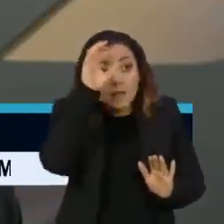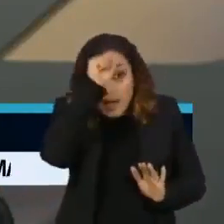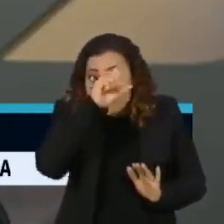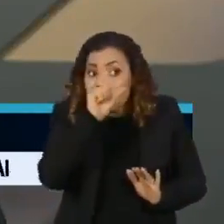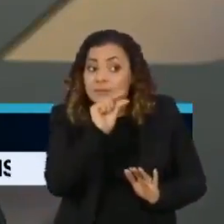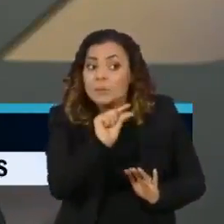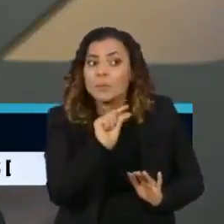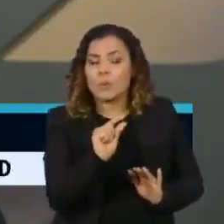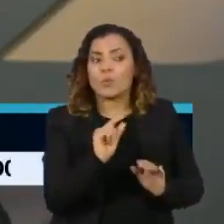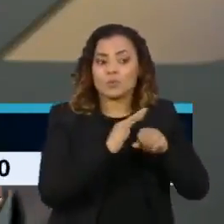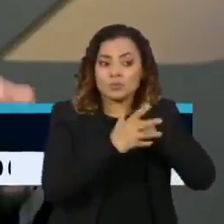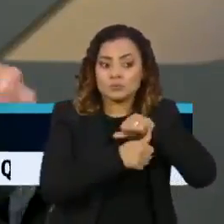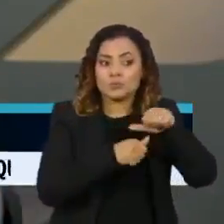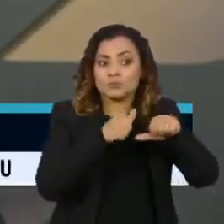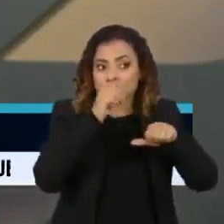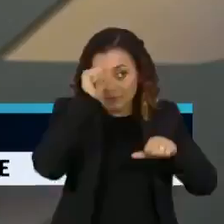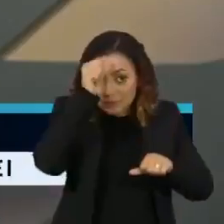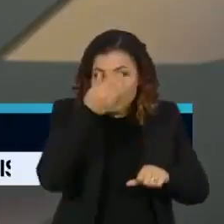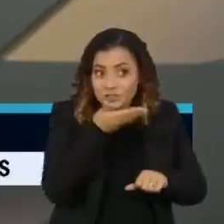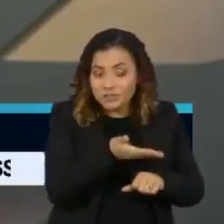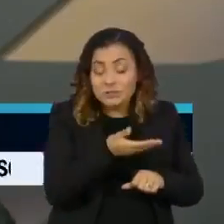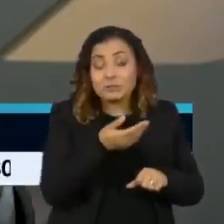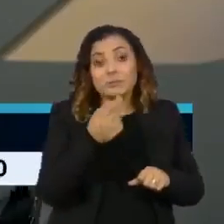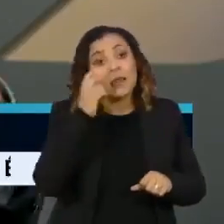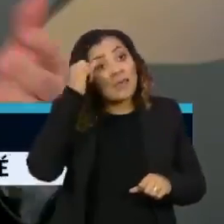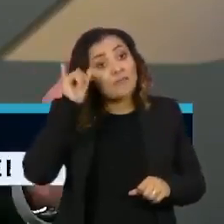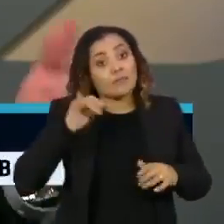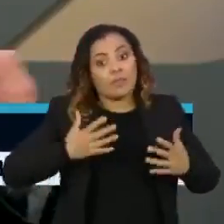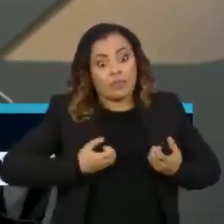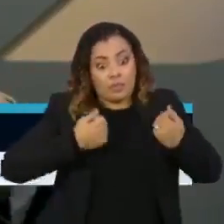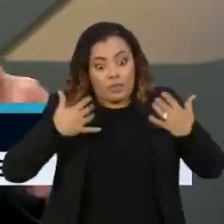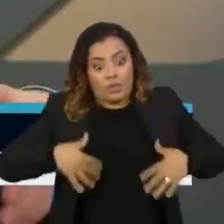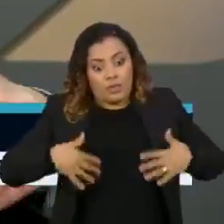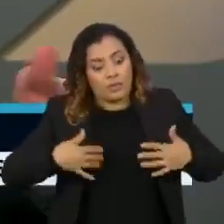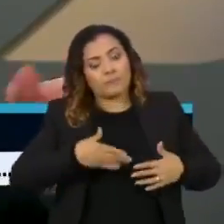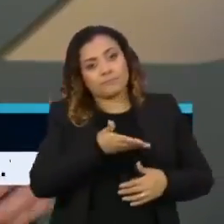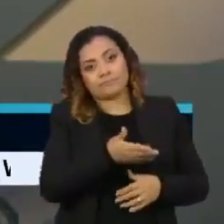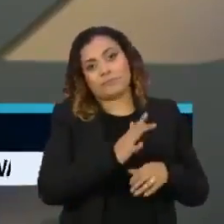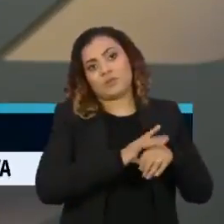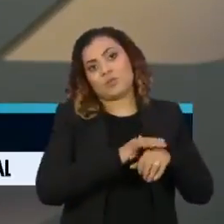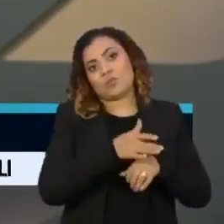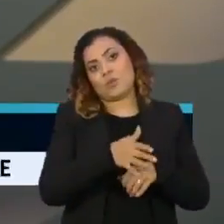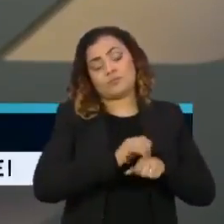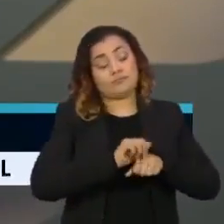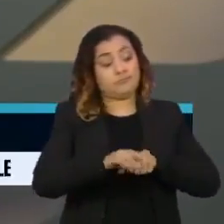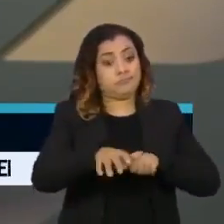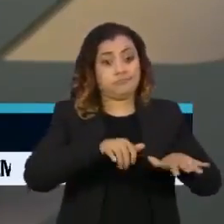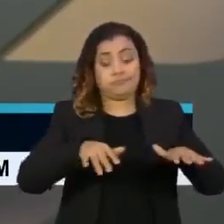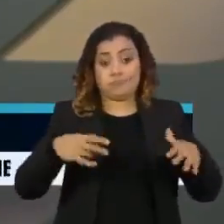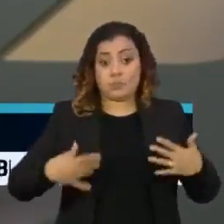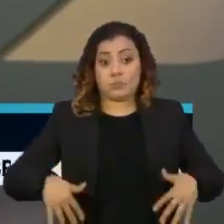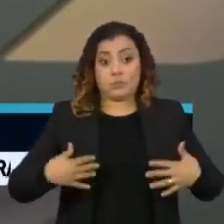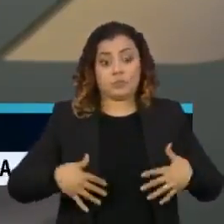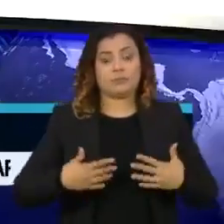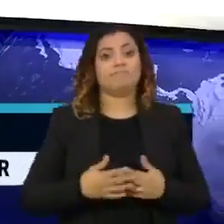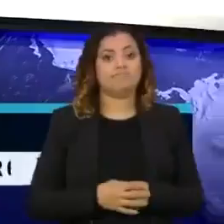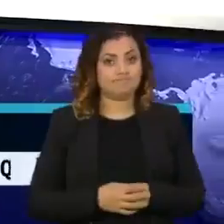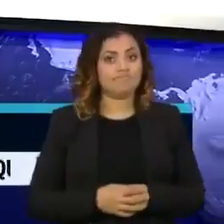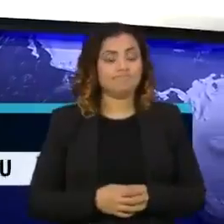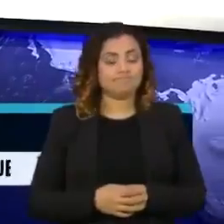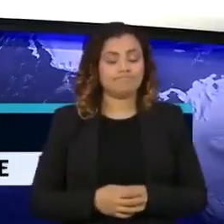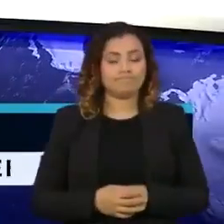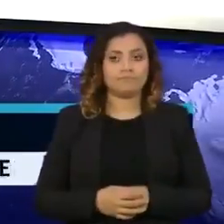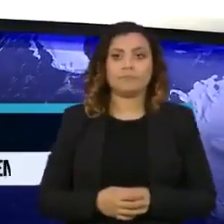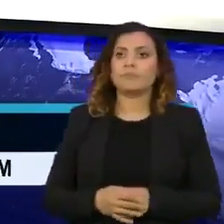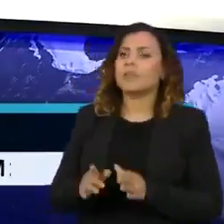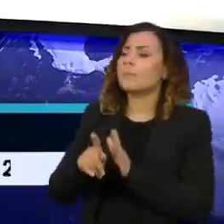pouco mais para não ser surpreendido pelas pelas condições em que esta doença está ocorrendo no nosso meio da